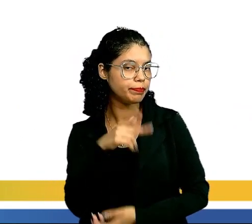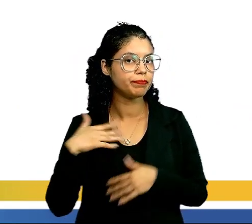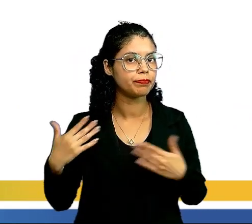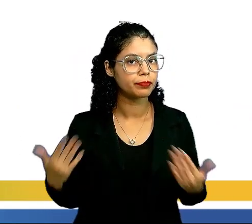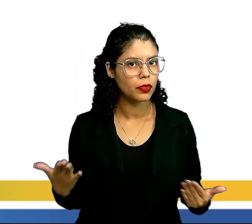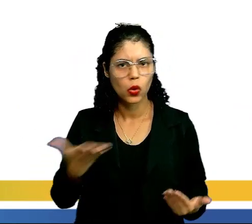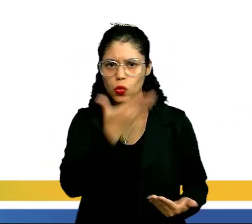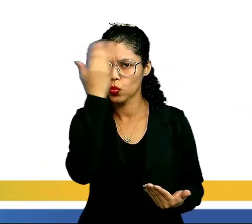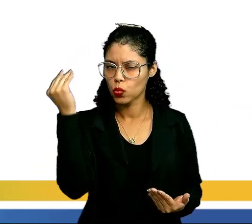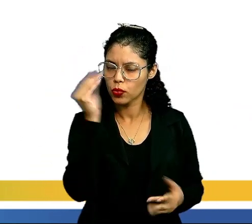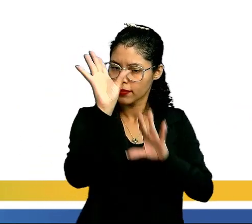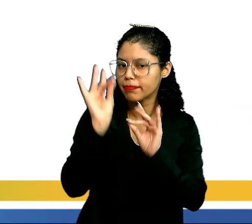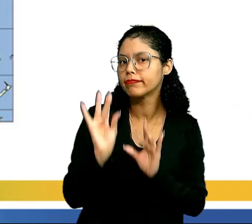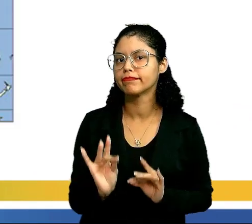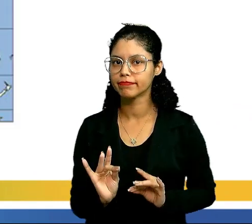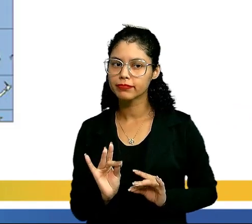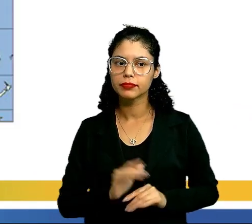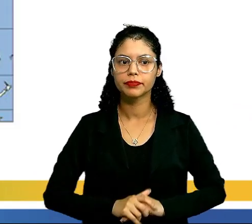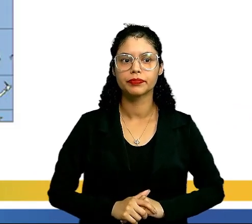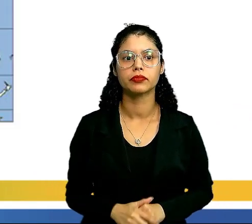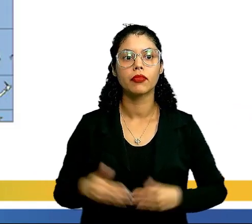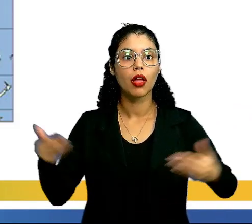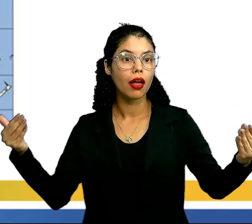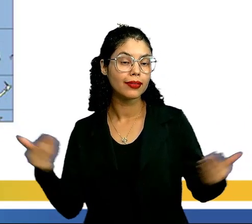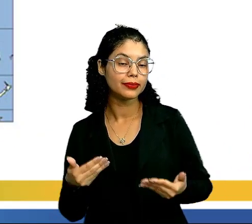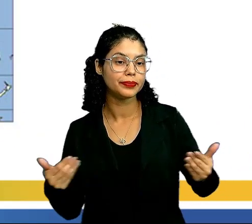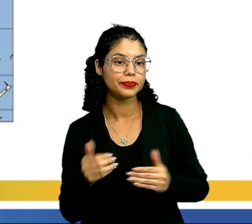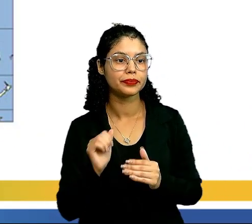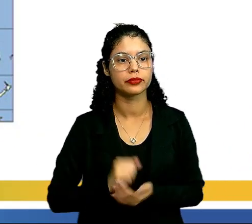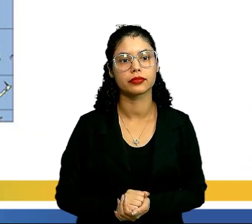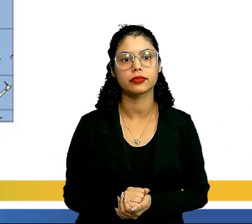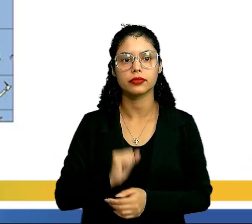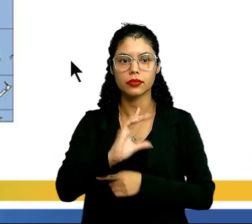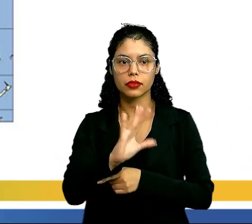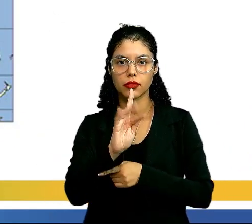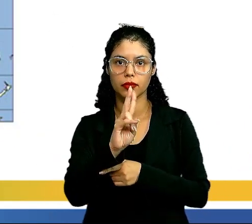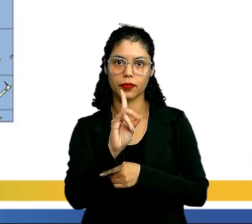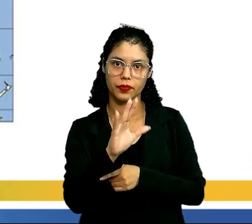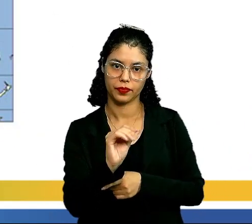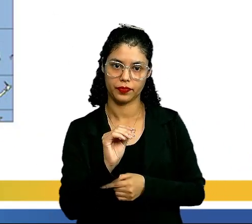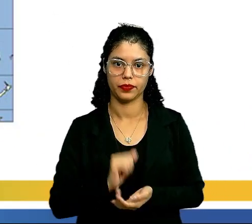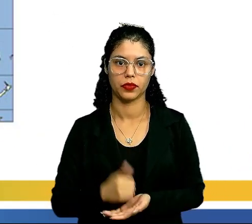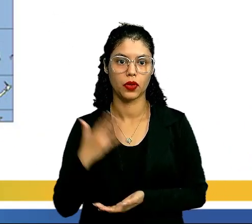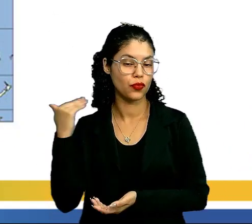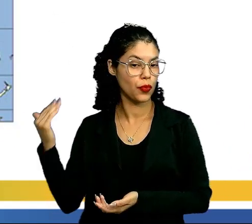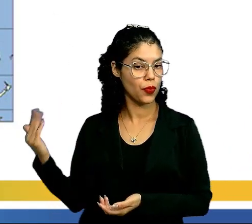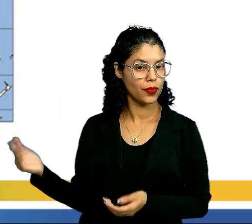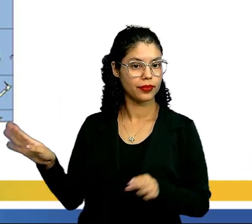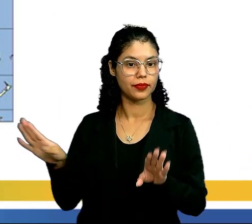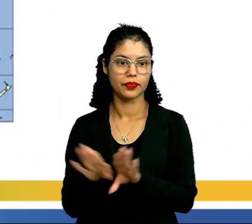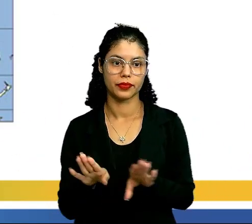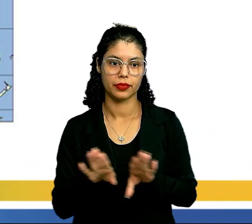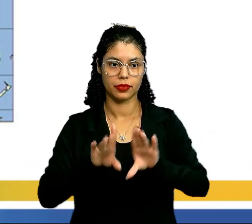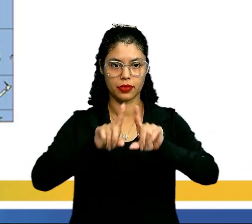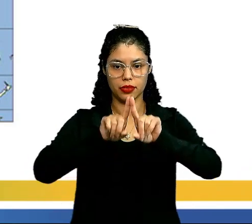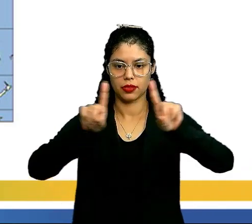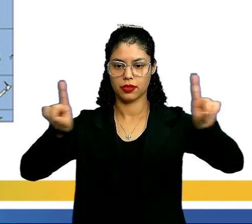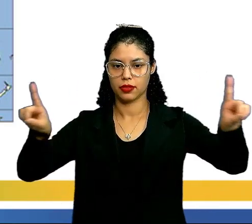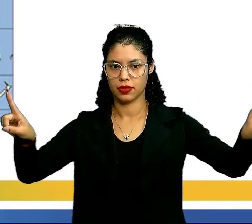pessoal? Não esqueçam dessa dica. Chegando então à projeção bem famosa também, que é a